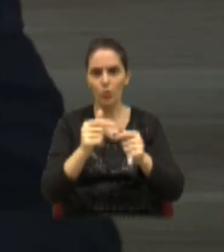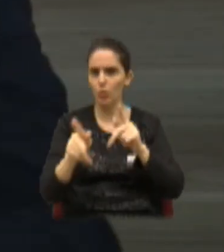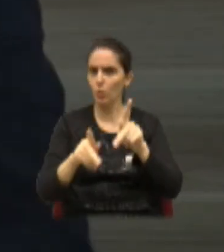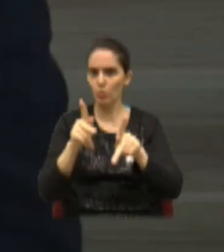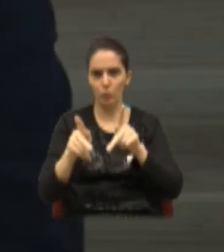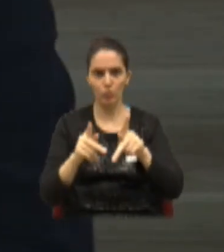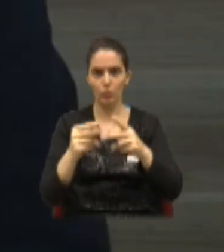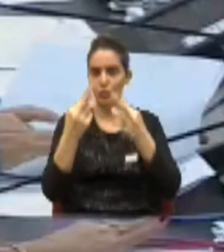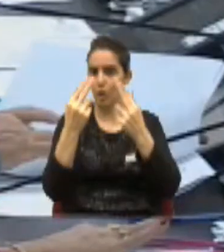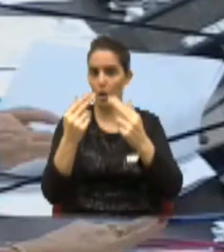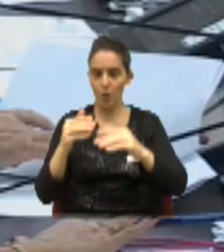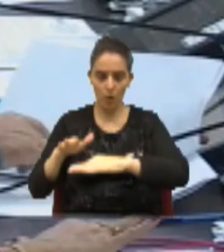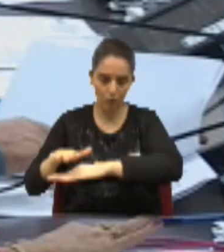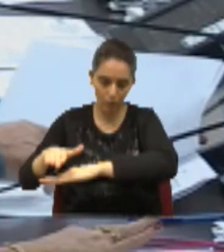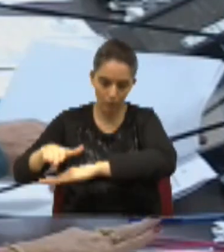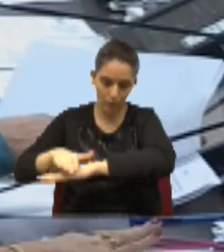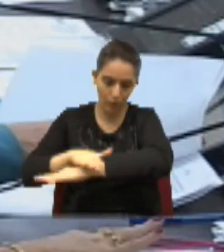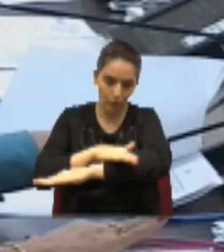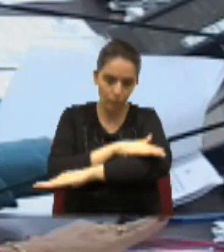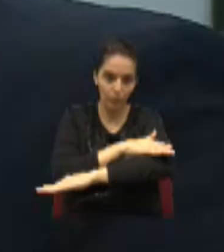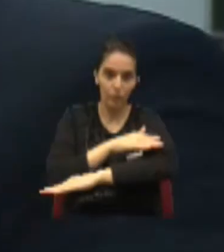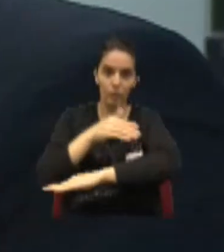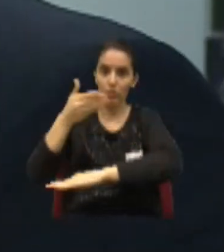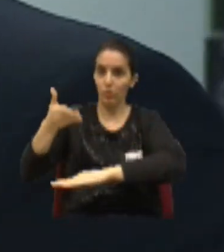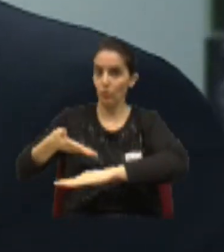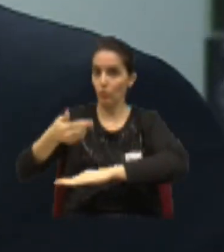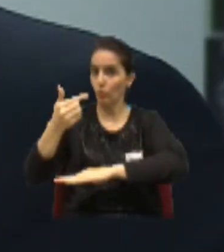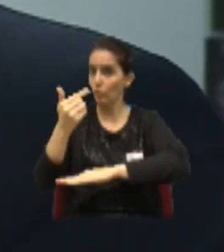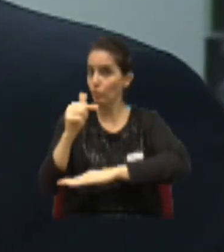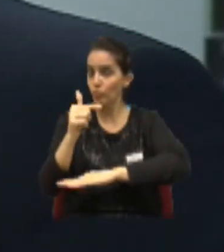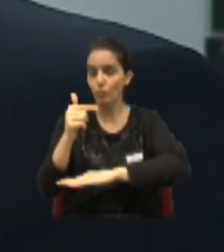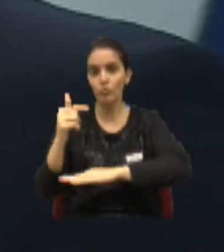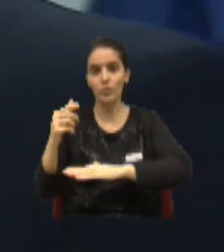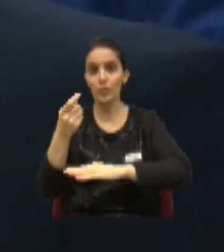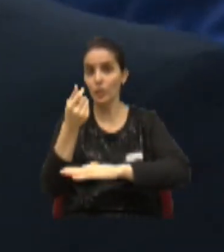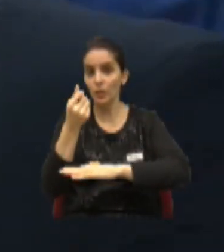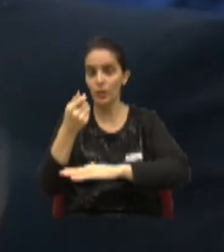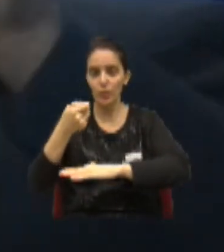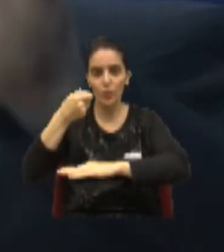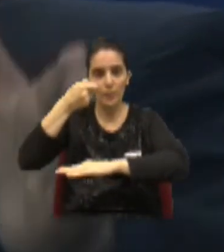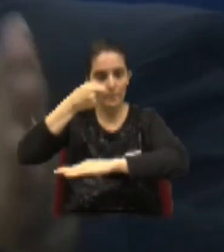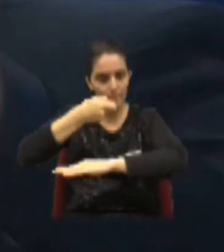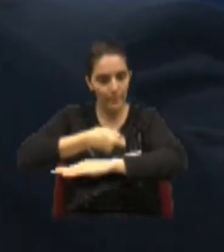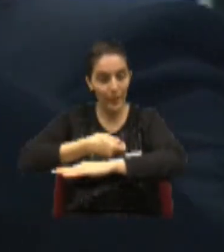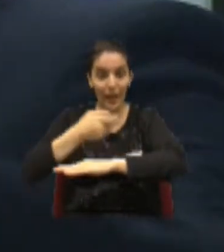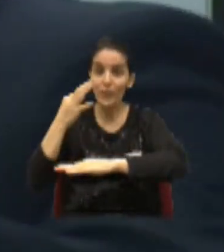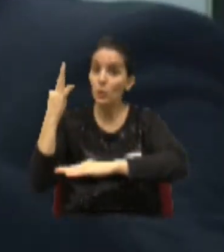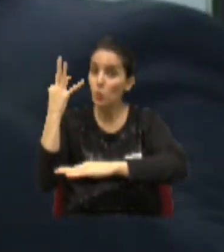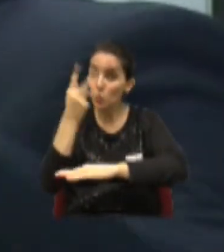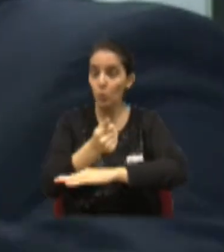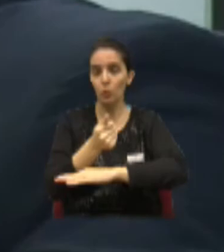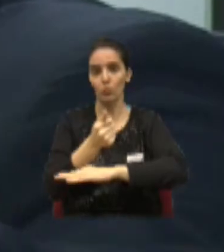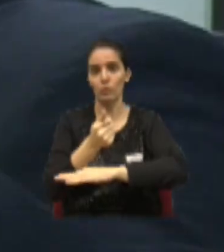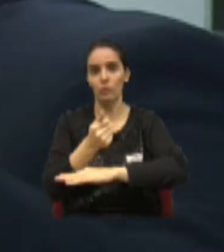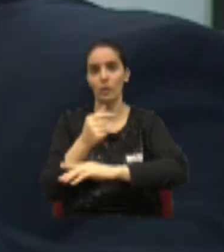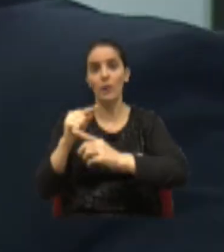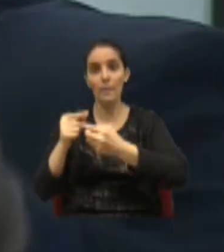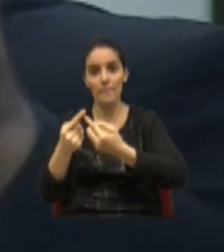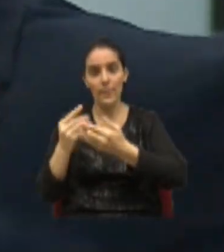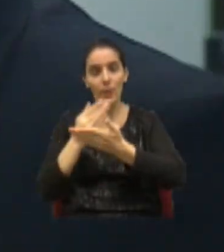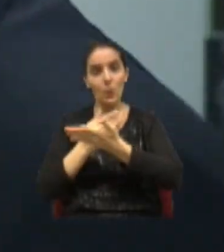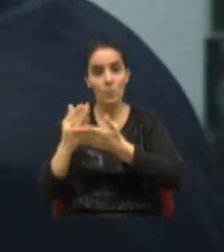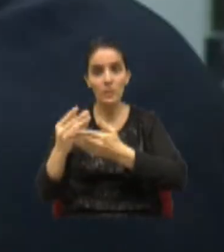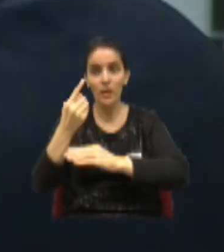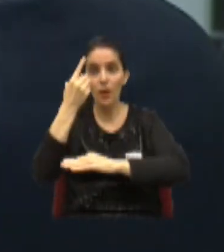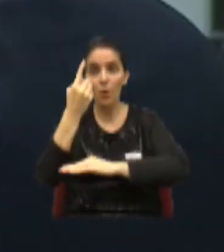a calçada da cidade. Hoje não tem verba para se arrumar toda a calçada. Mas se começar com um quarteirão,